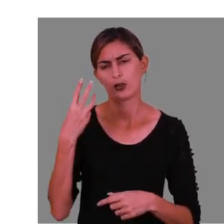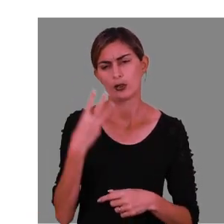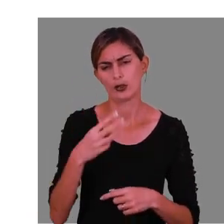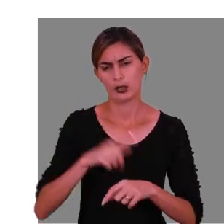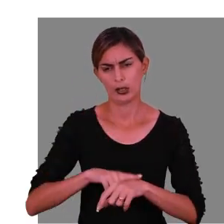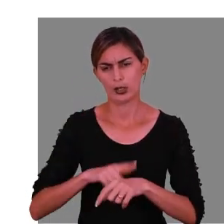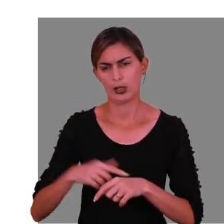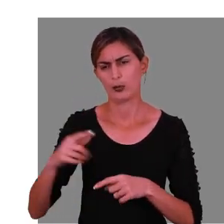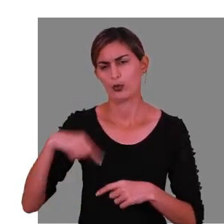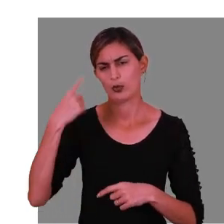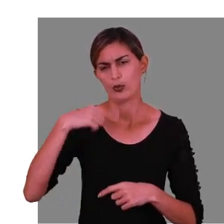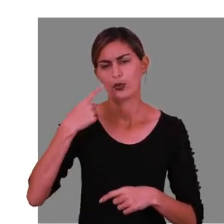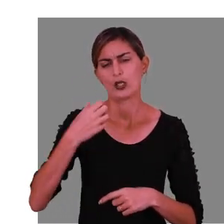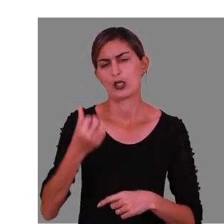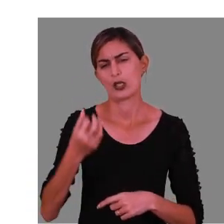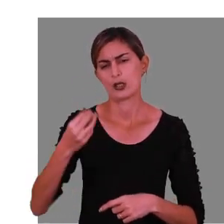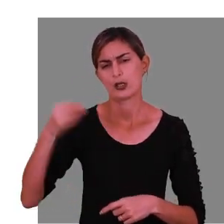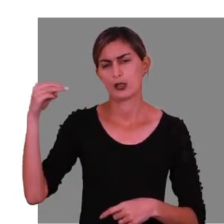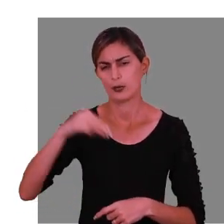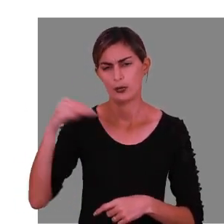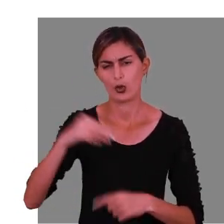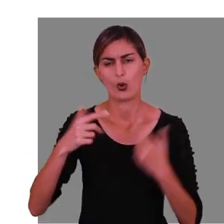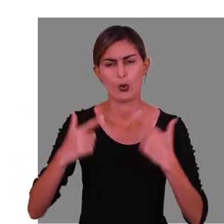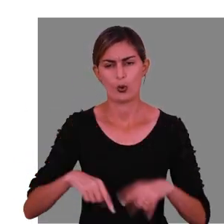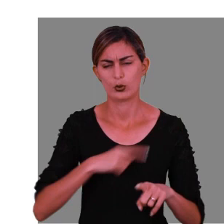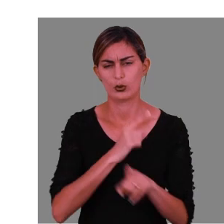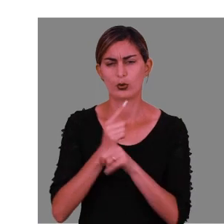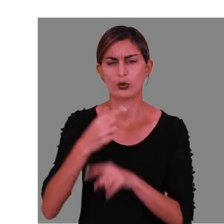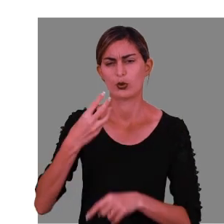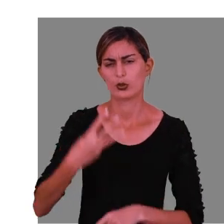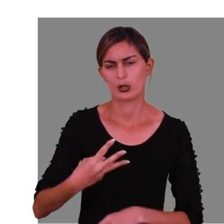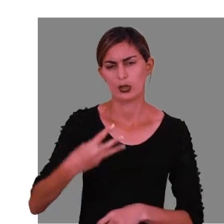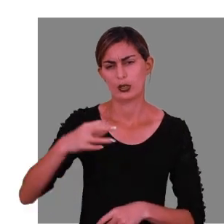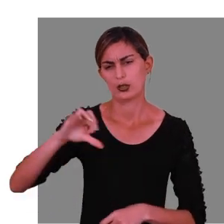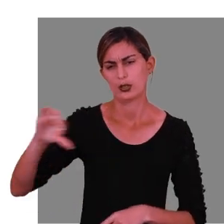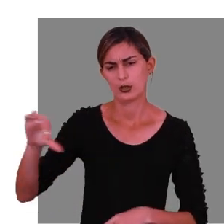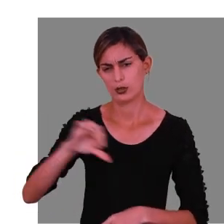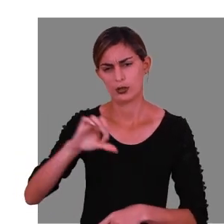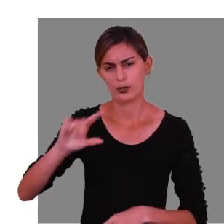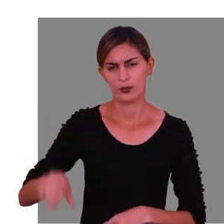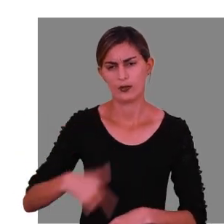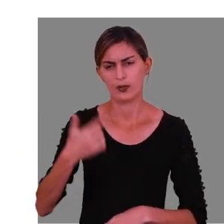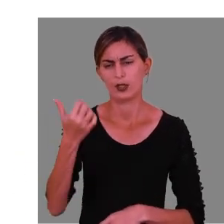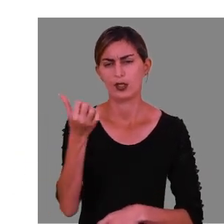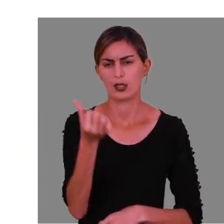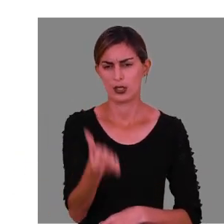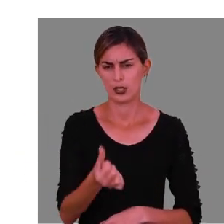corresponde ao tempo do ciclo, 60 minutos, onde encontramos o valor de